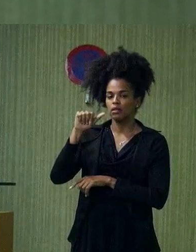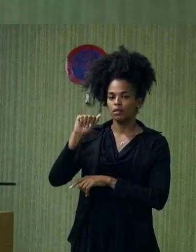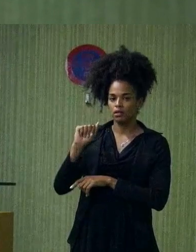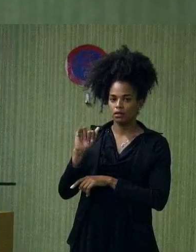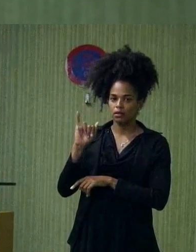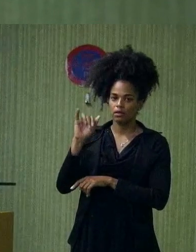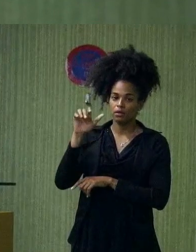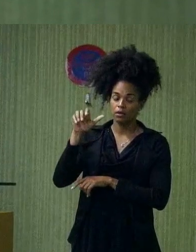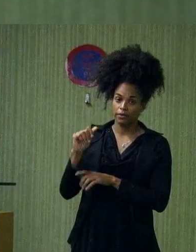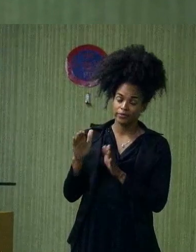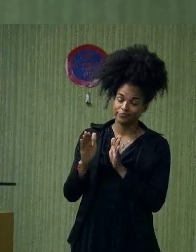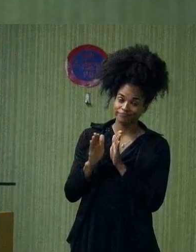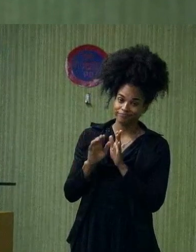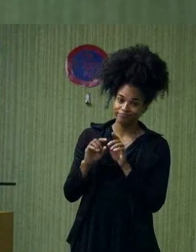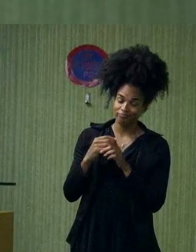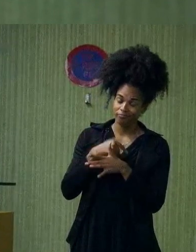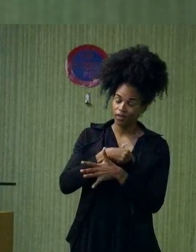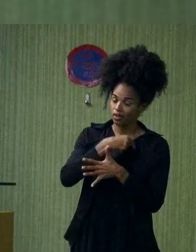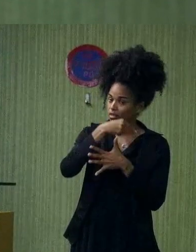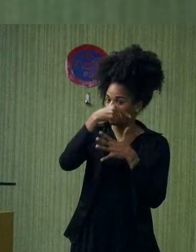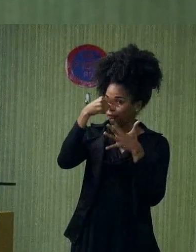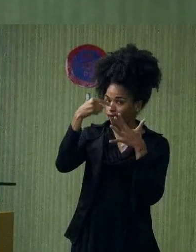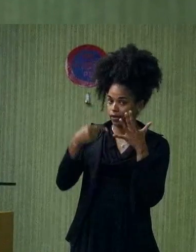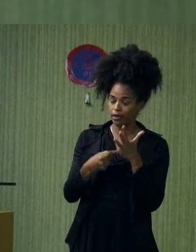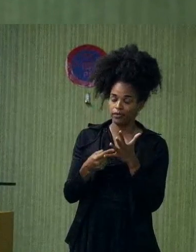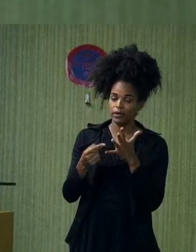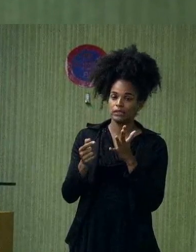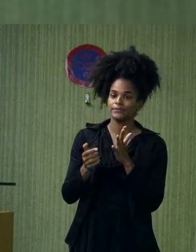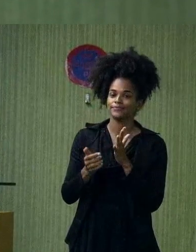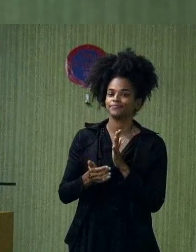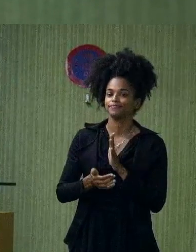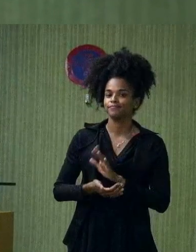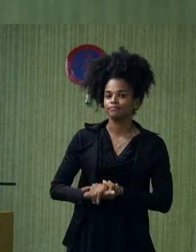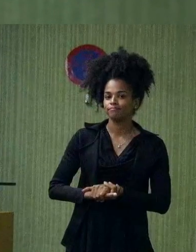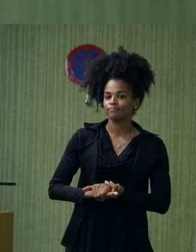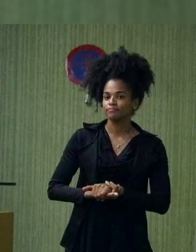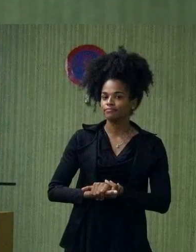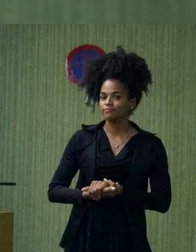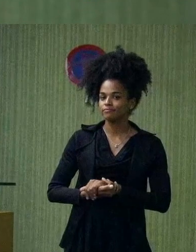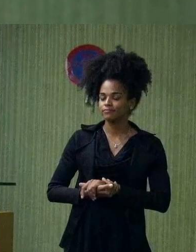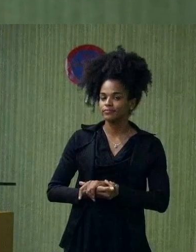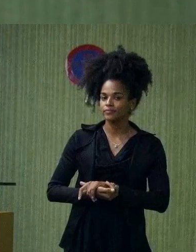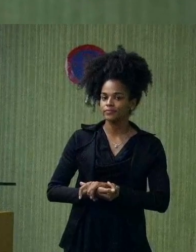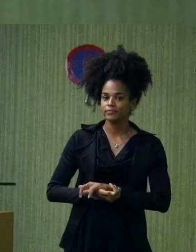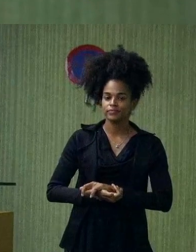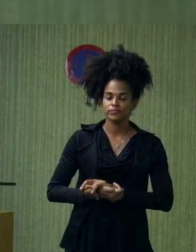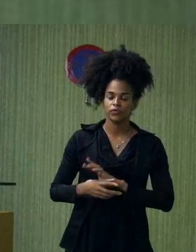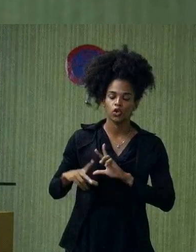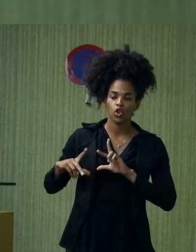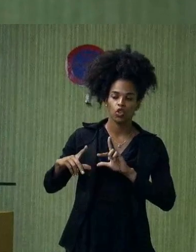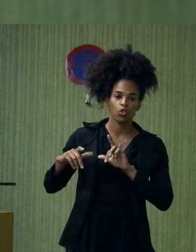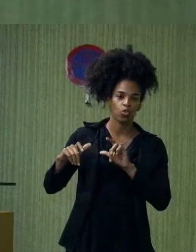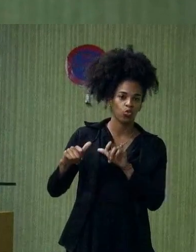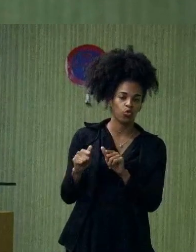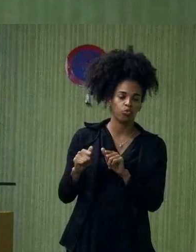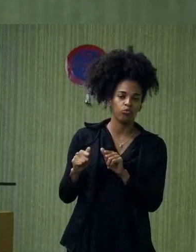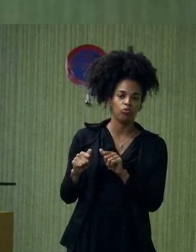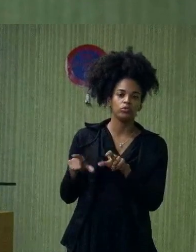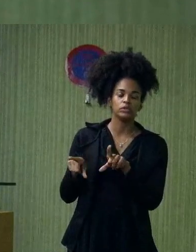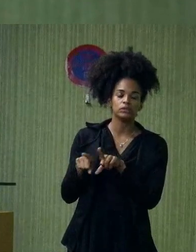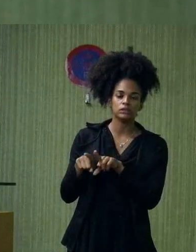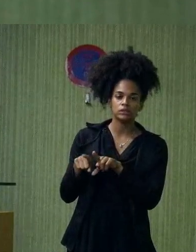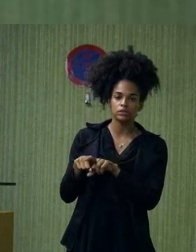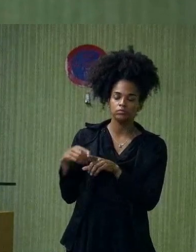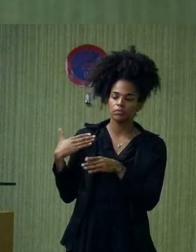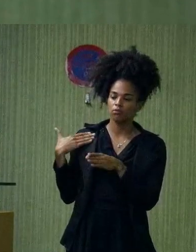batinga São Paulo de Olivença matur Santo Antônio do sa e tonantins todas essas aqui vão acontecer assim